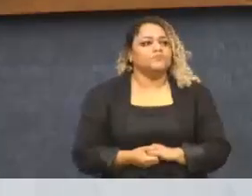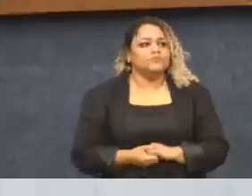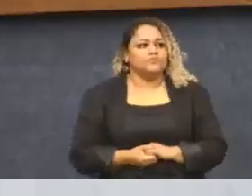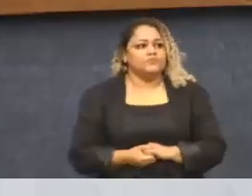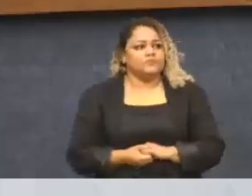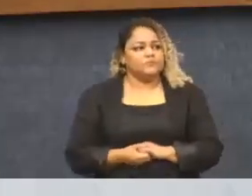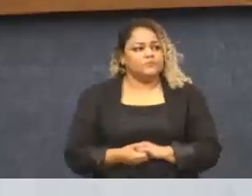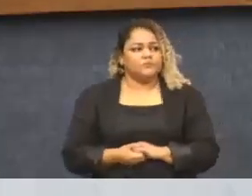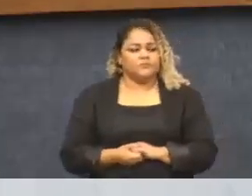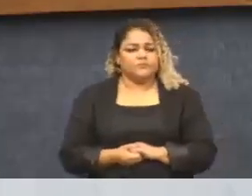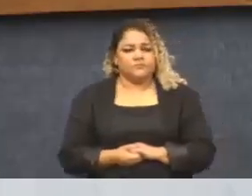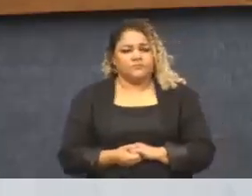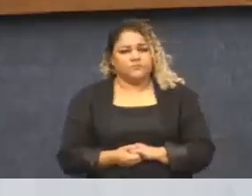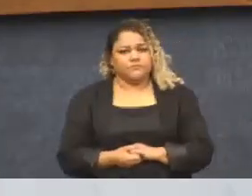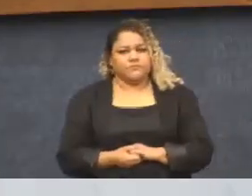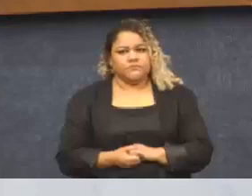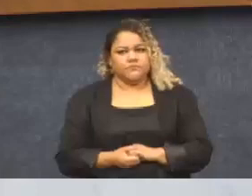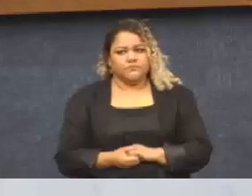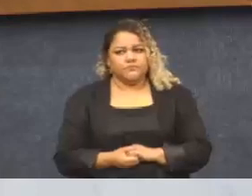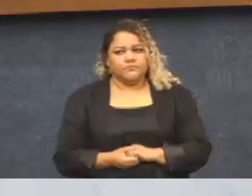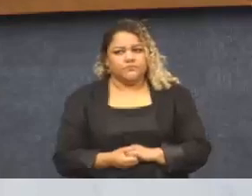Vai devolver para ele, a presidente?